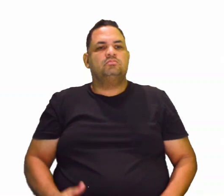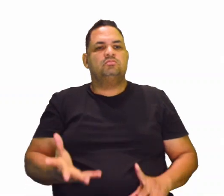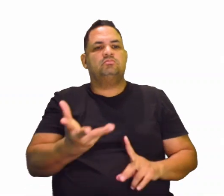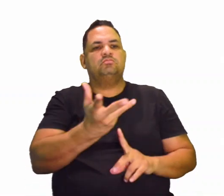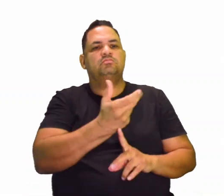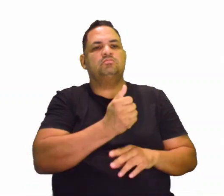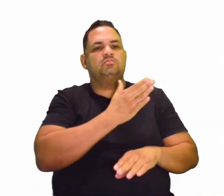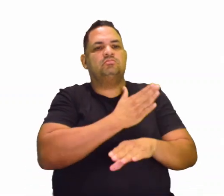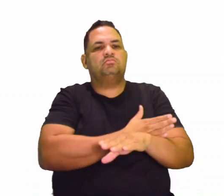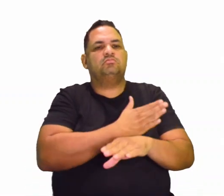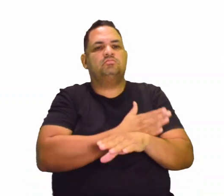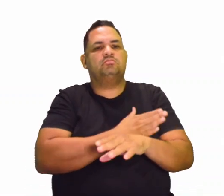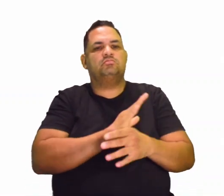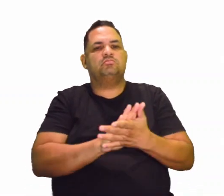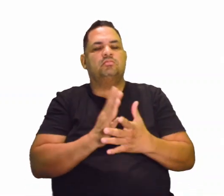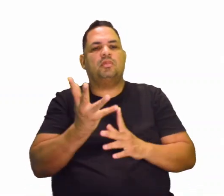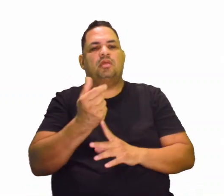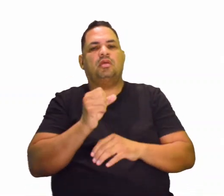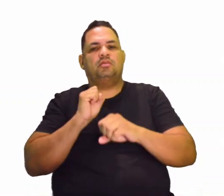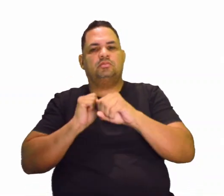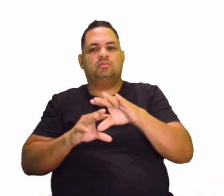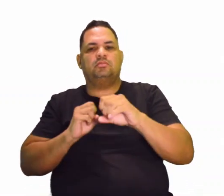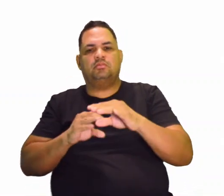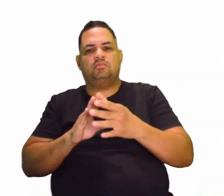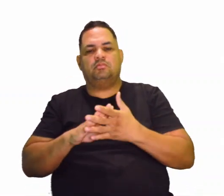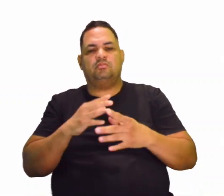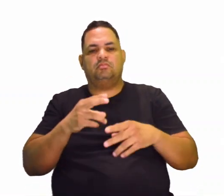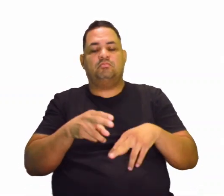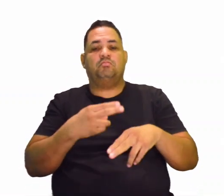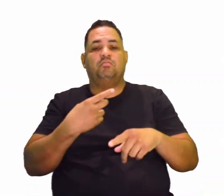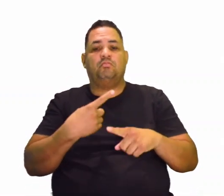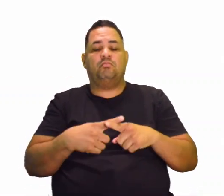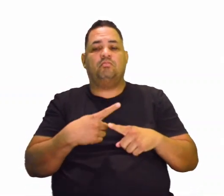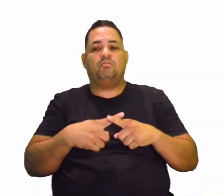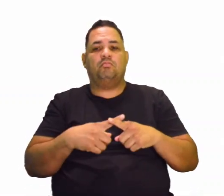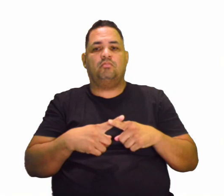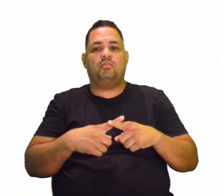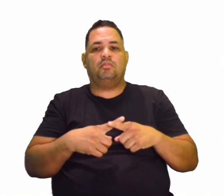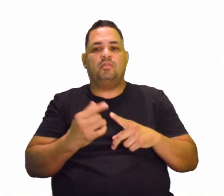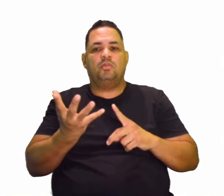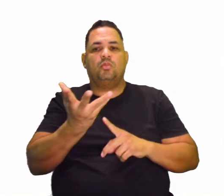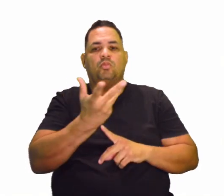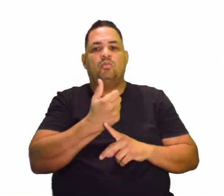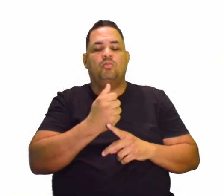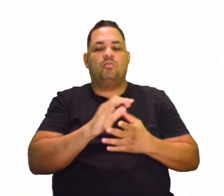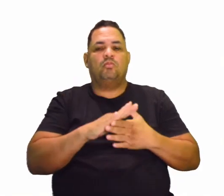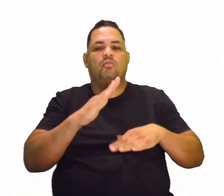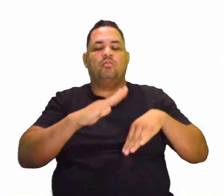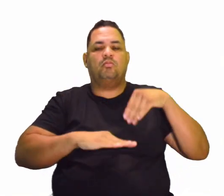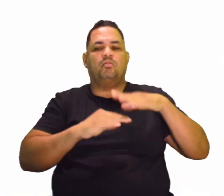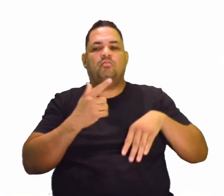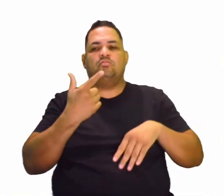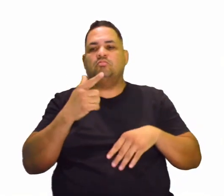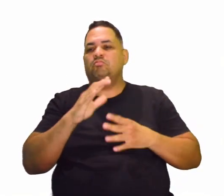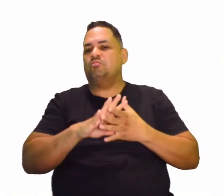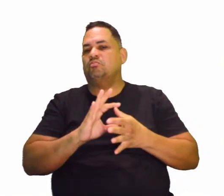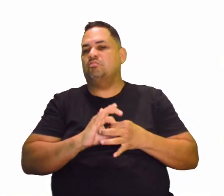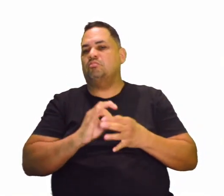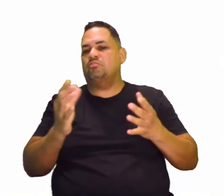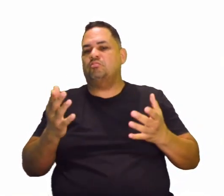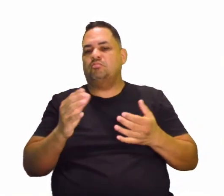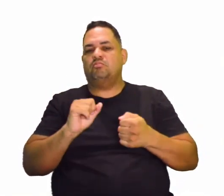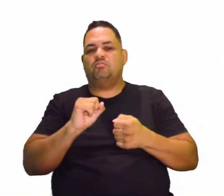arte didática, porque os artistas não tinham liberdade, porém eles desenvolviam, né, faziam